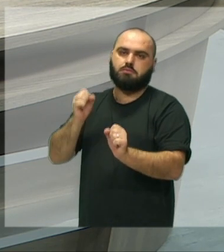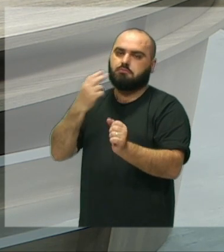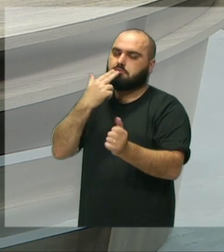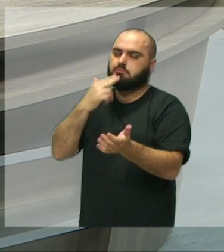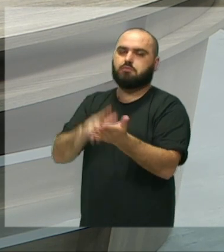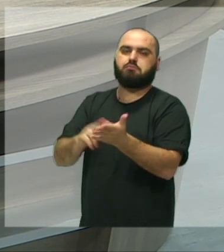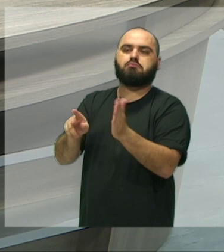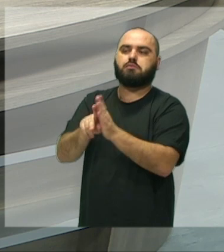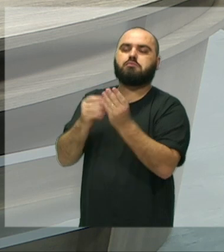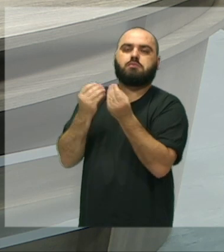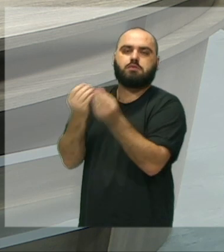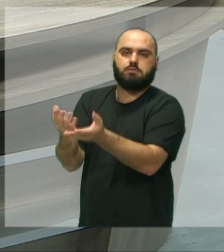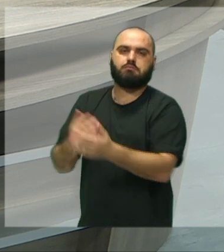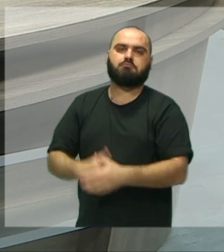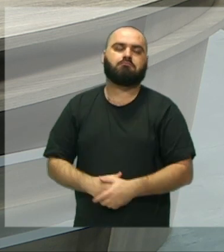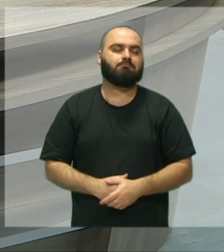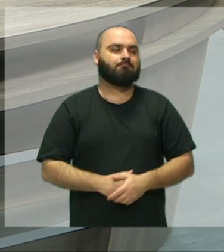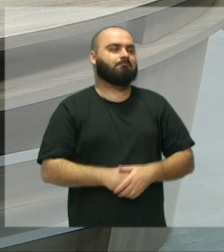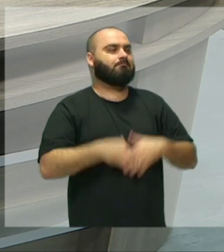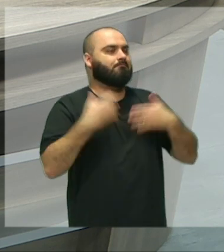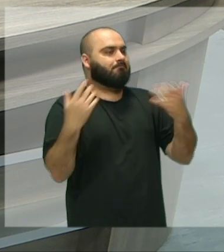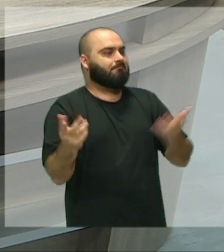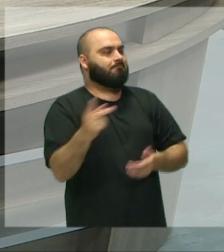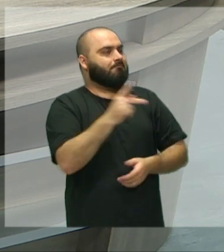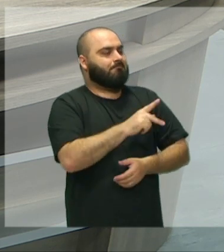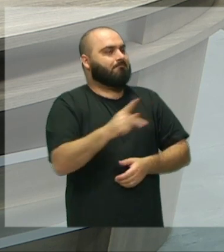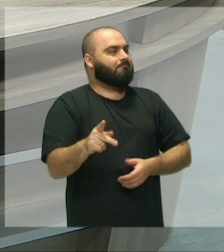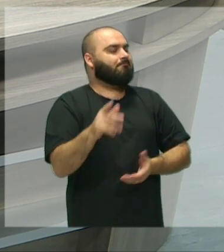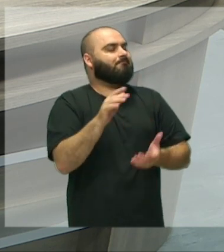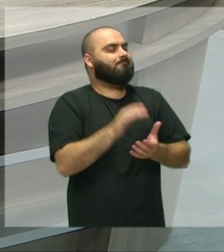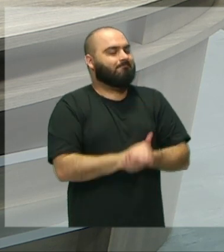Que bom. Professor, olha,